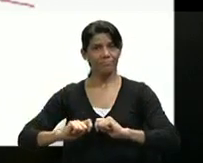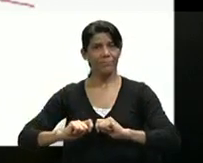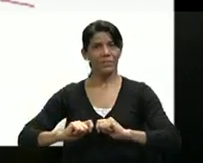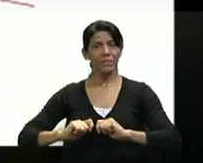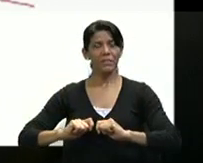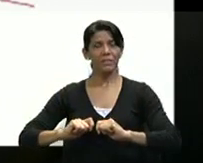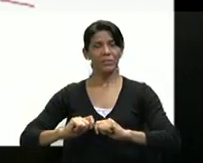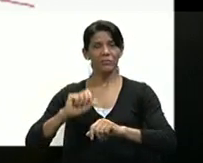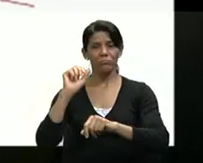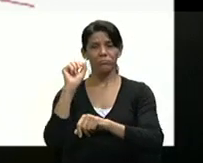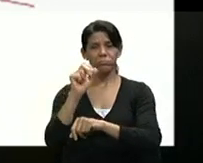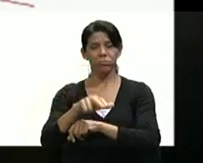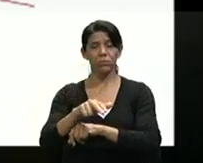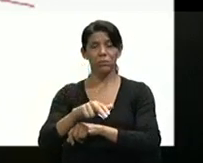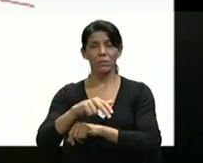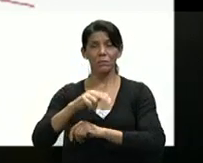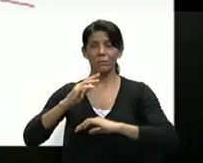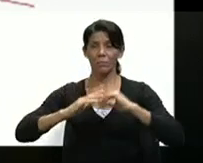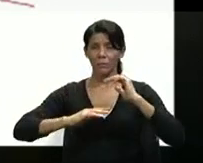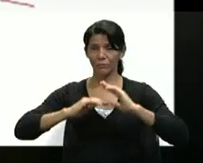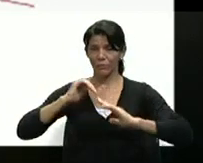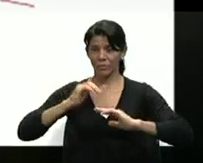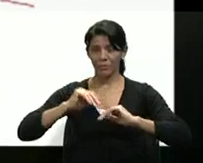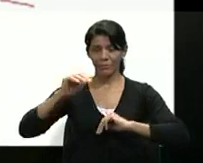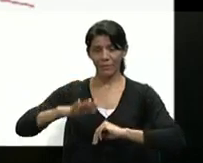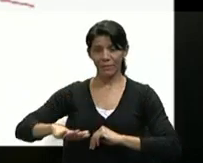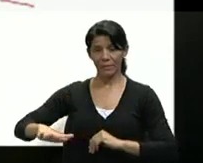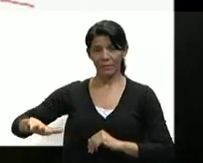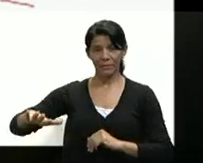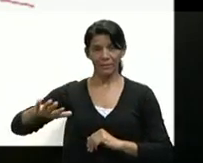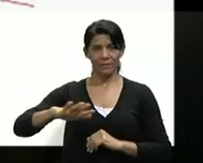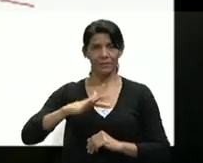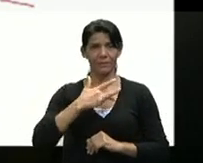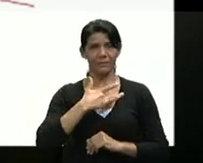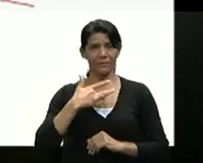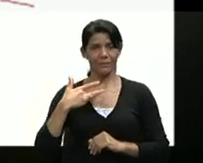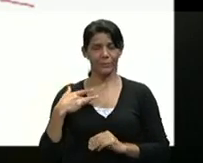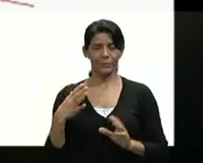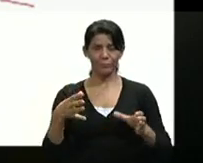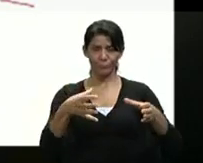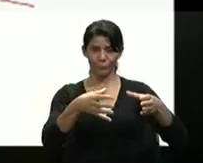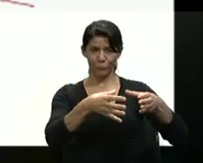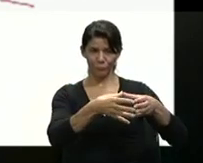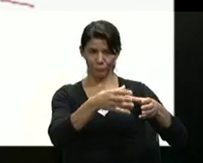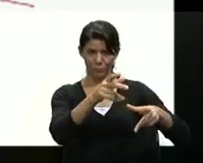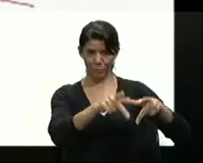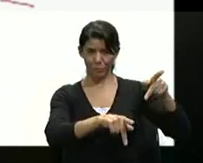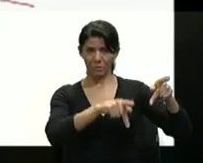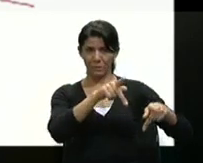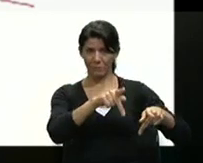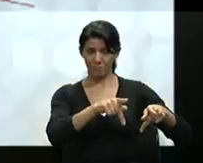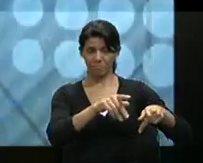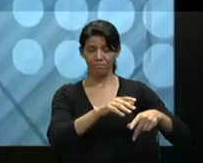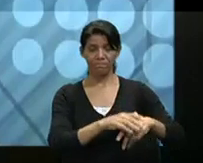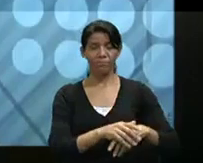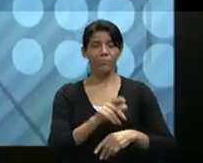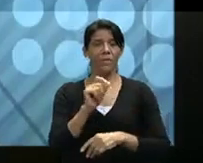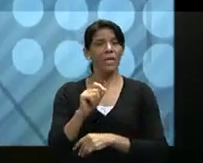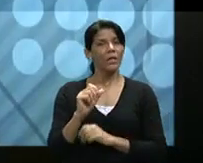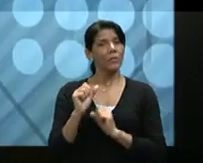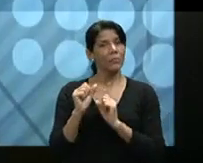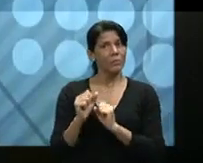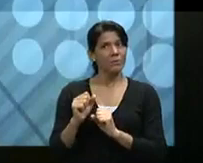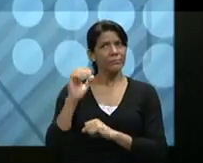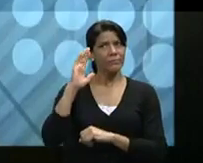de atuação na área da saúde coletiva. E ali nós